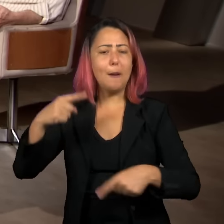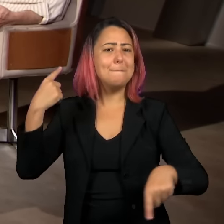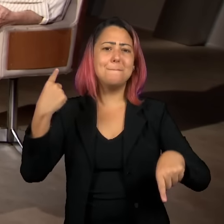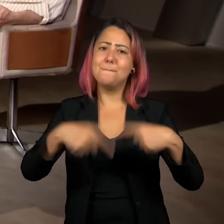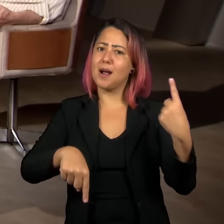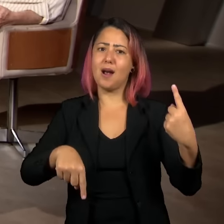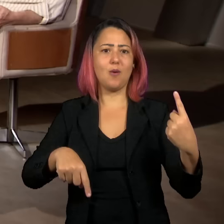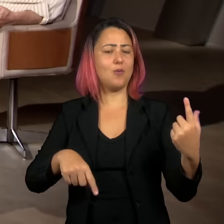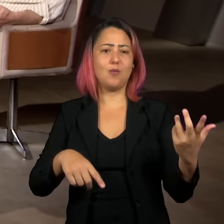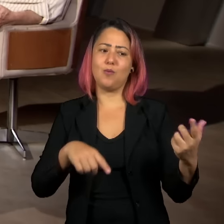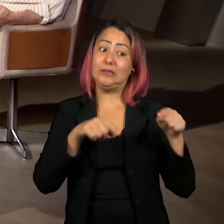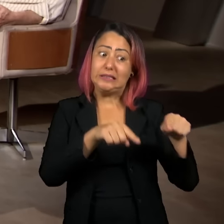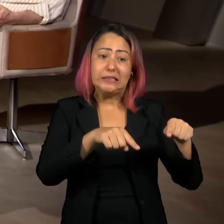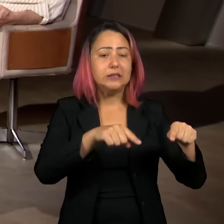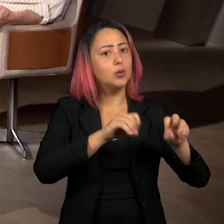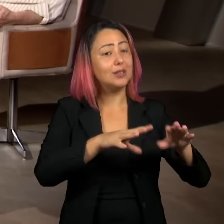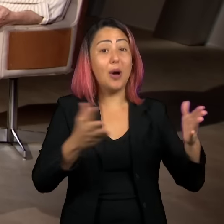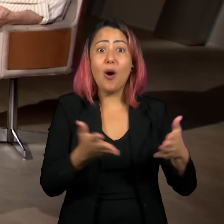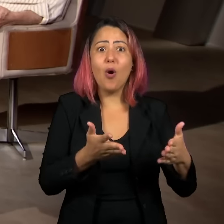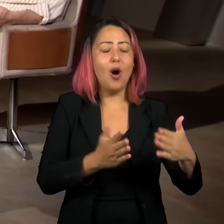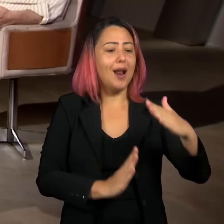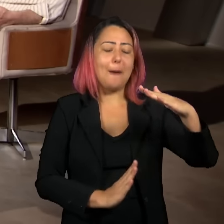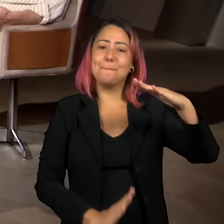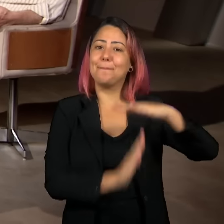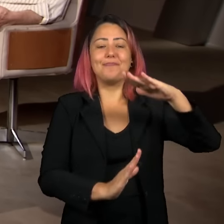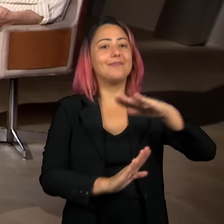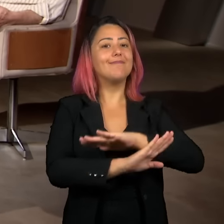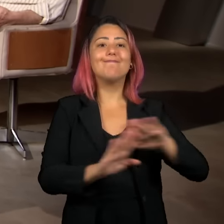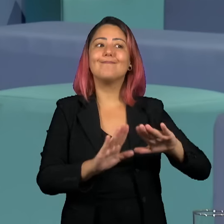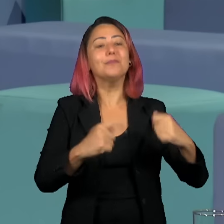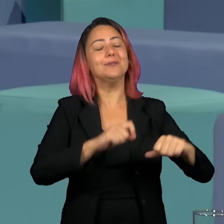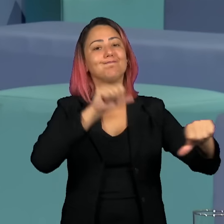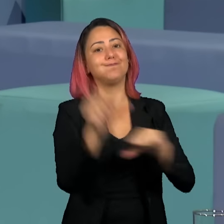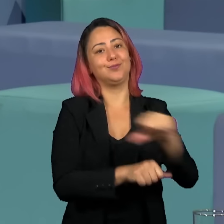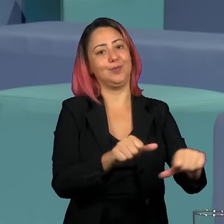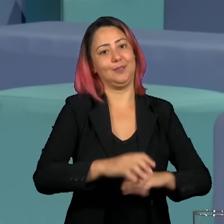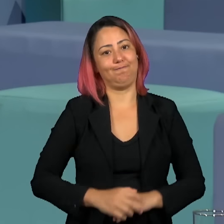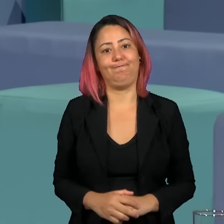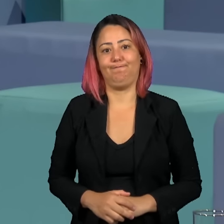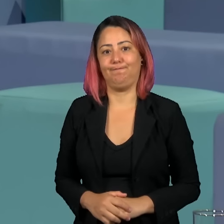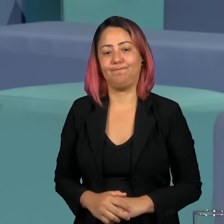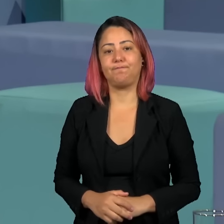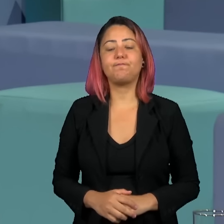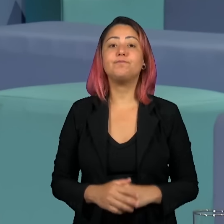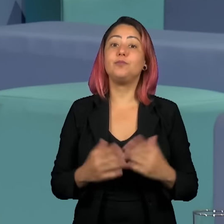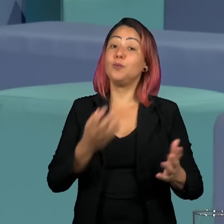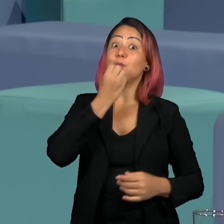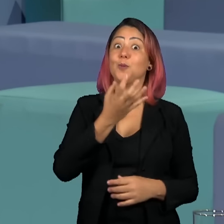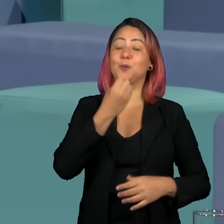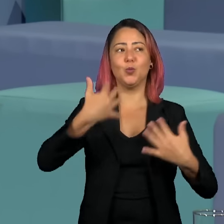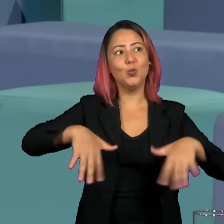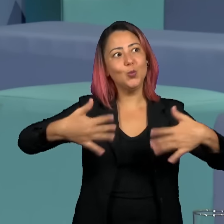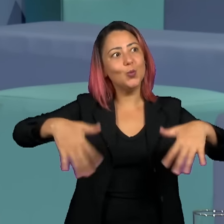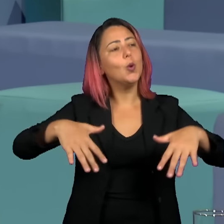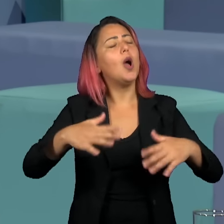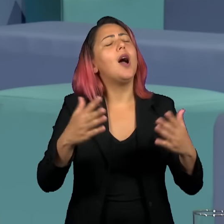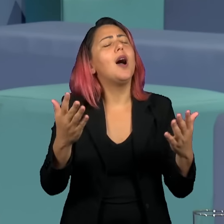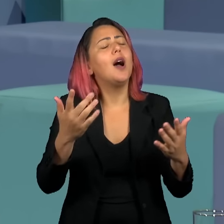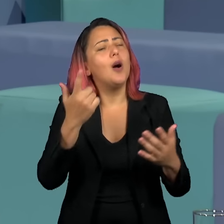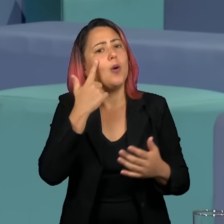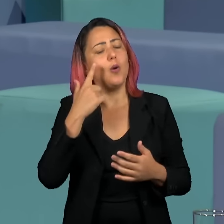isso já não cabia mais E hoje vai ser ainda pior muito bom eh a gente viu